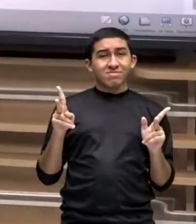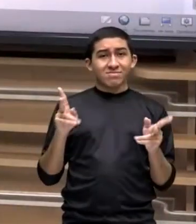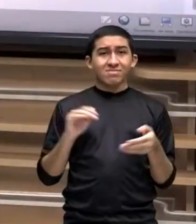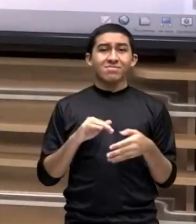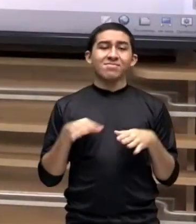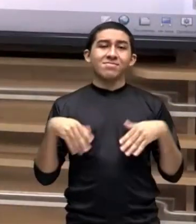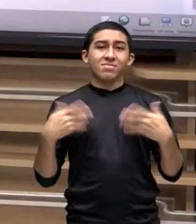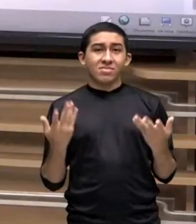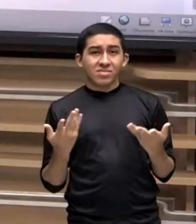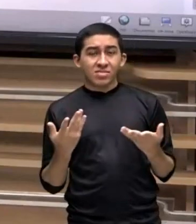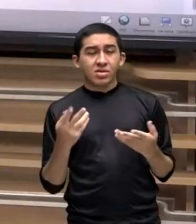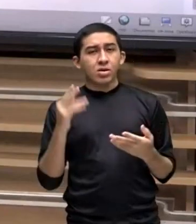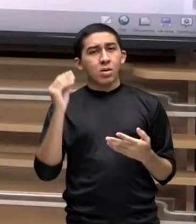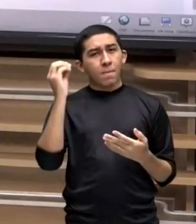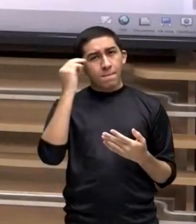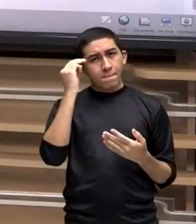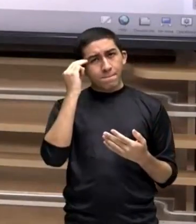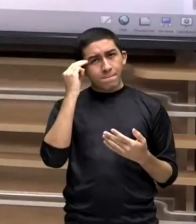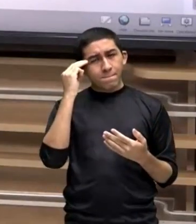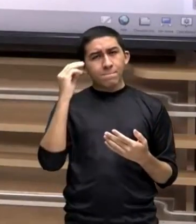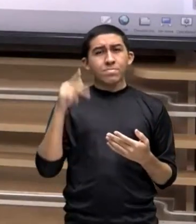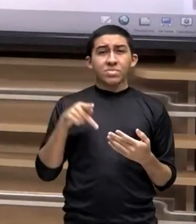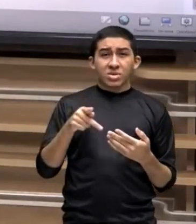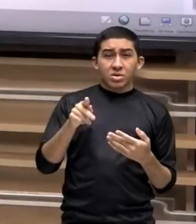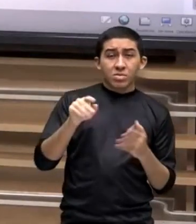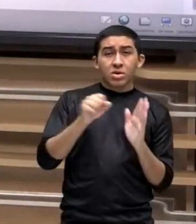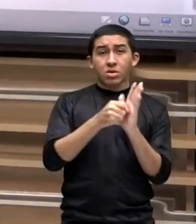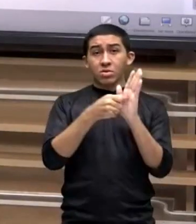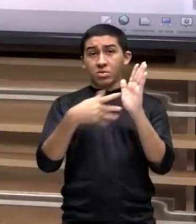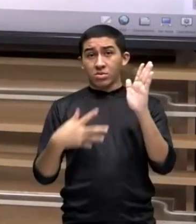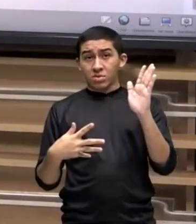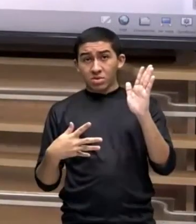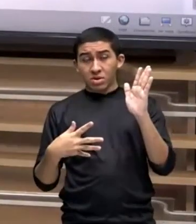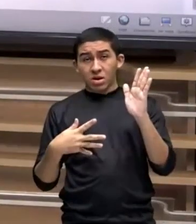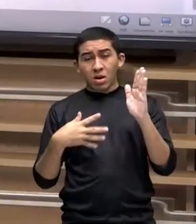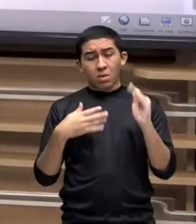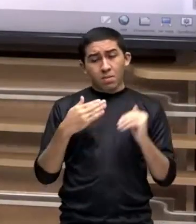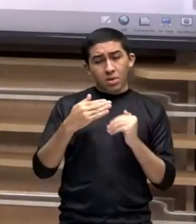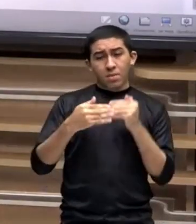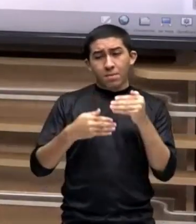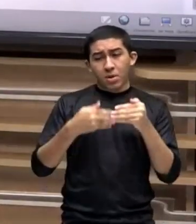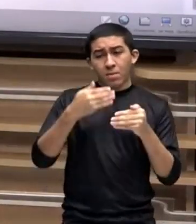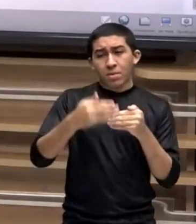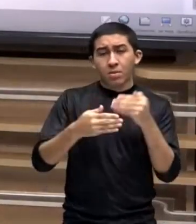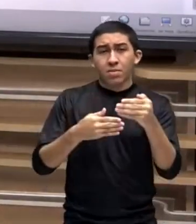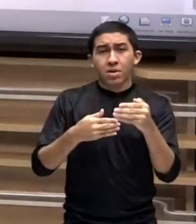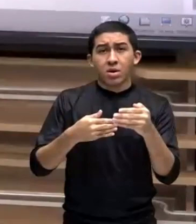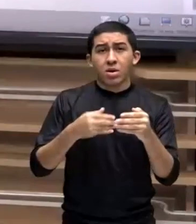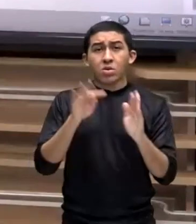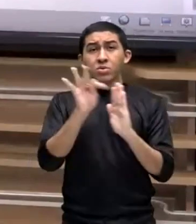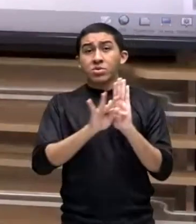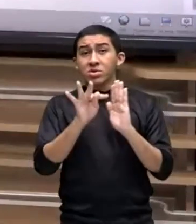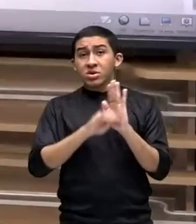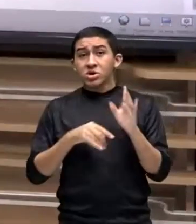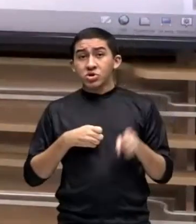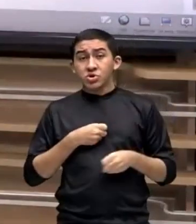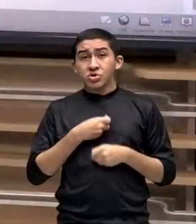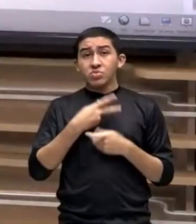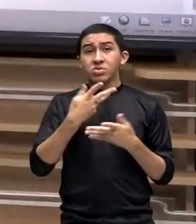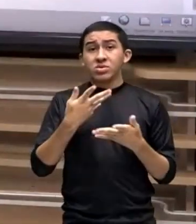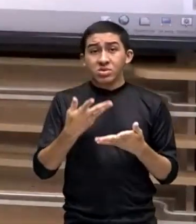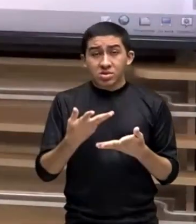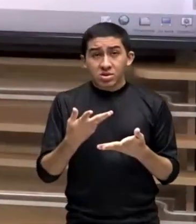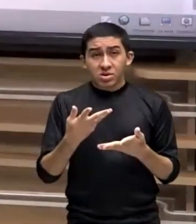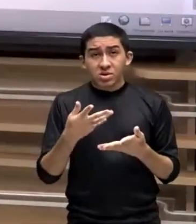Então, tenhamos sempre em mente isso, que a figura de linguagem é esse processo de expressão de texto, de uma mensagem elaborada